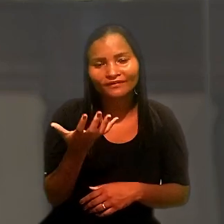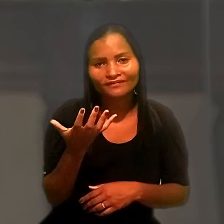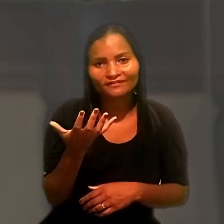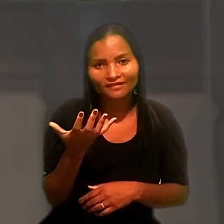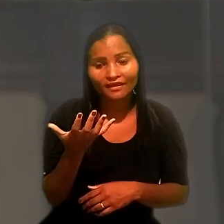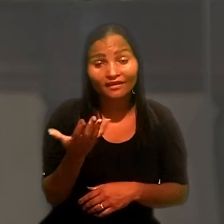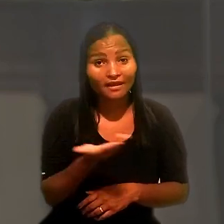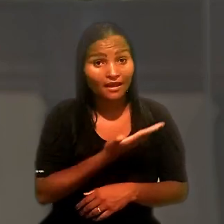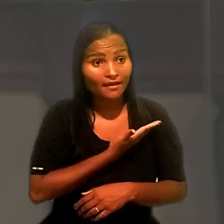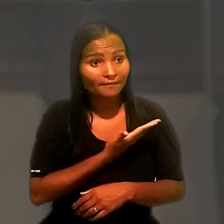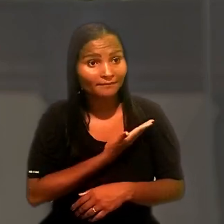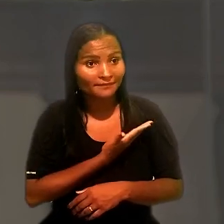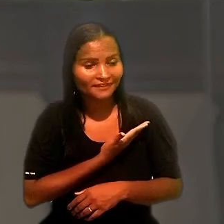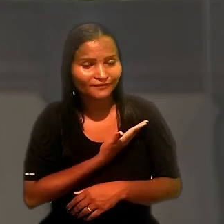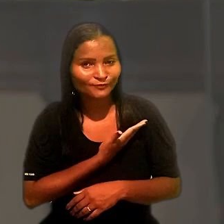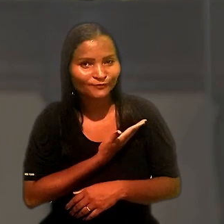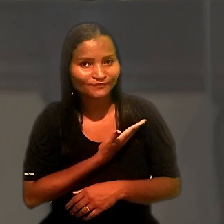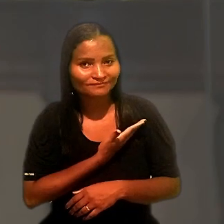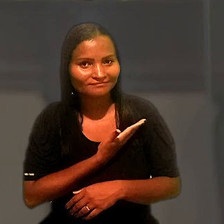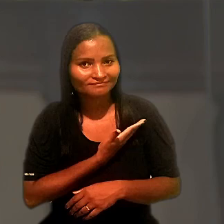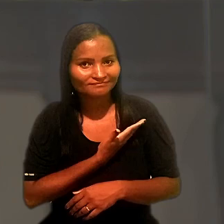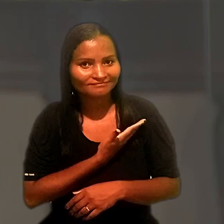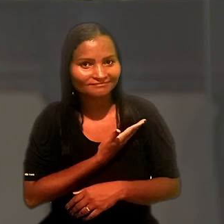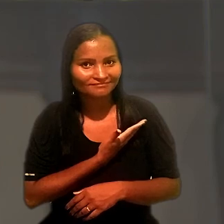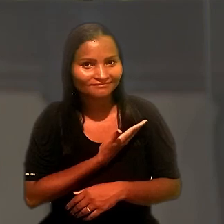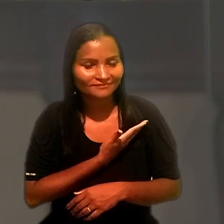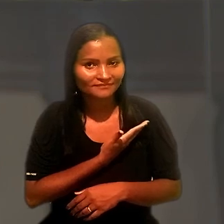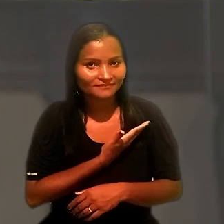aconteceu? Amigos